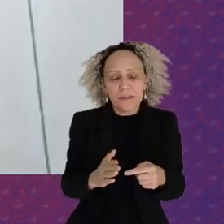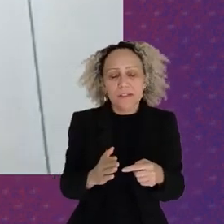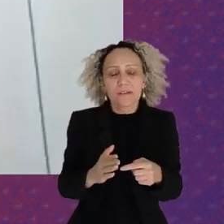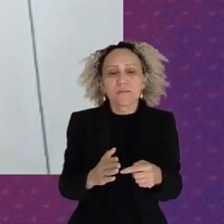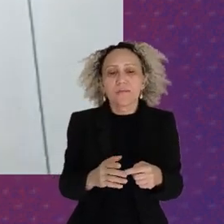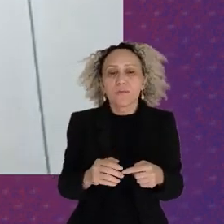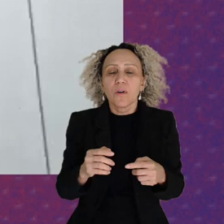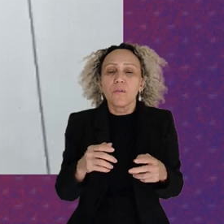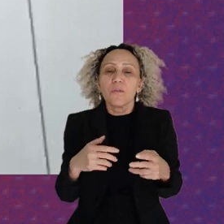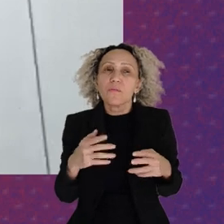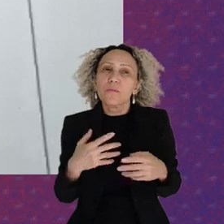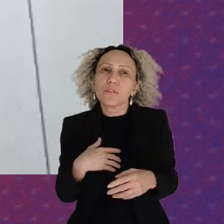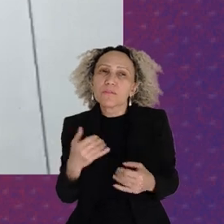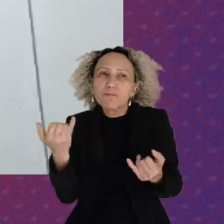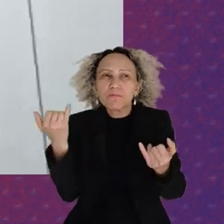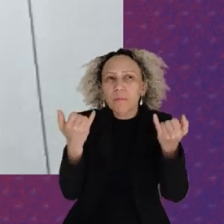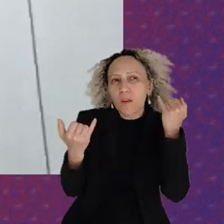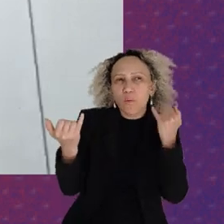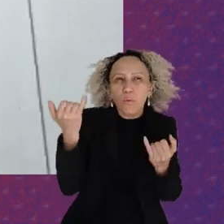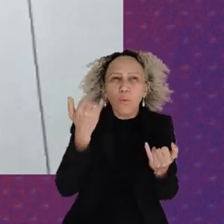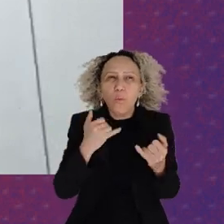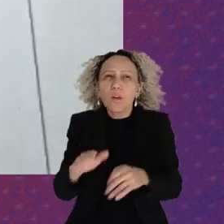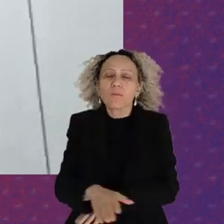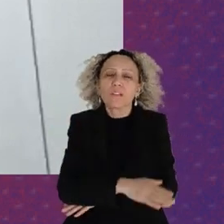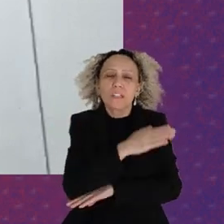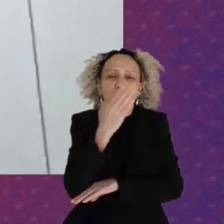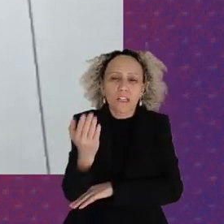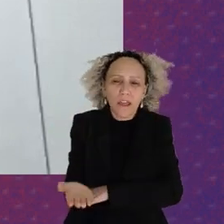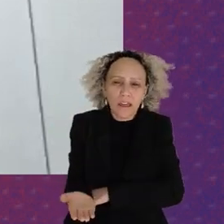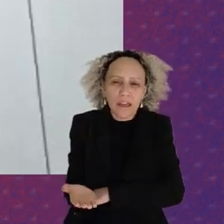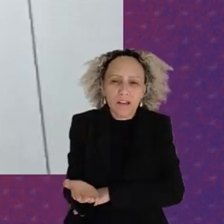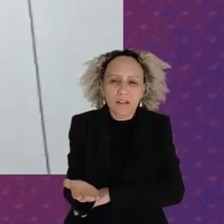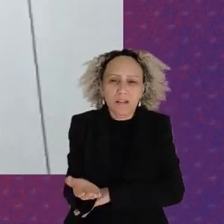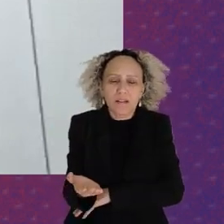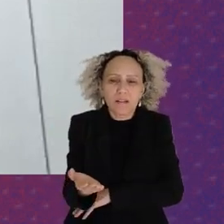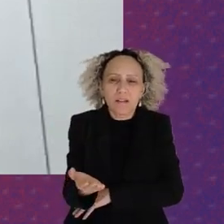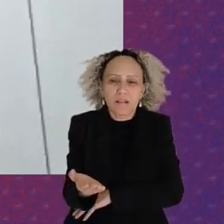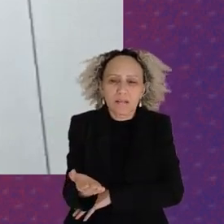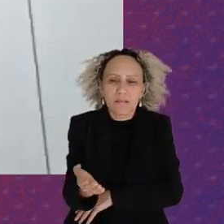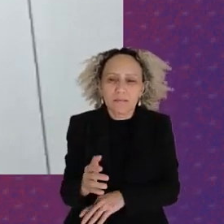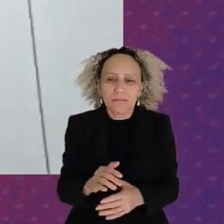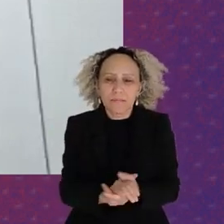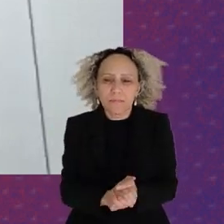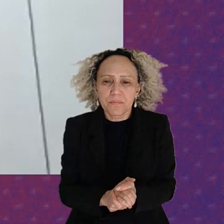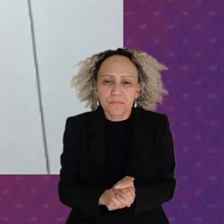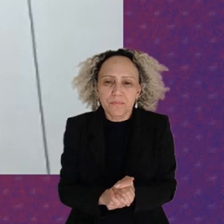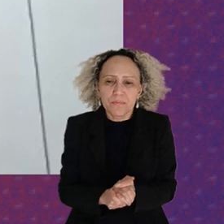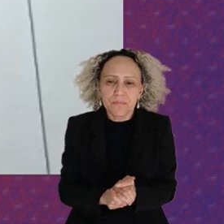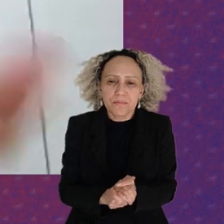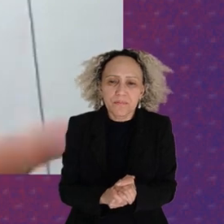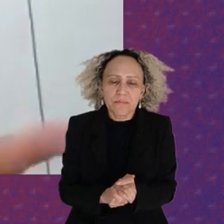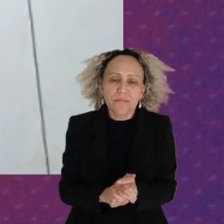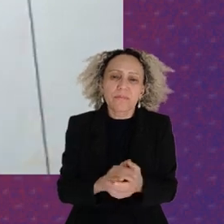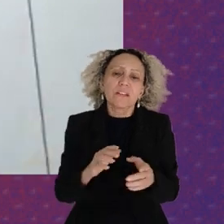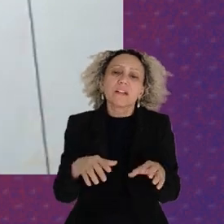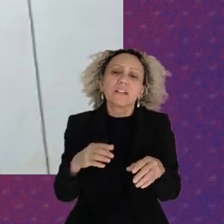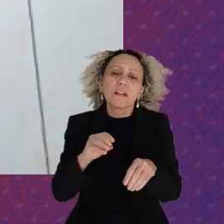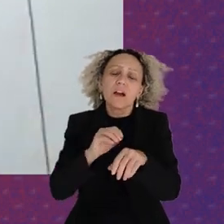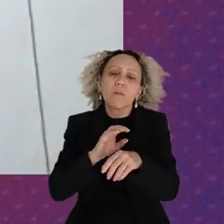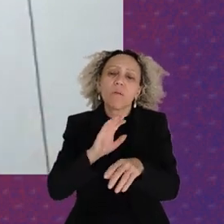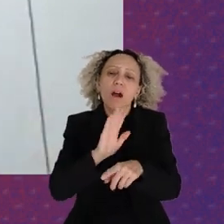uma escuta de um dia inteiro também, que nós escutamos diversas representantes desses movimentos e que as contribuições